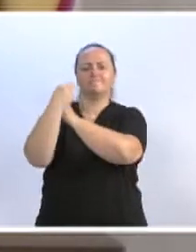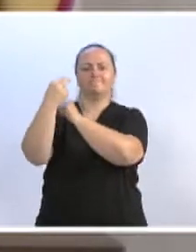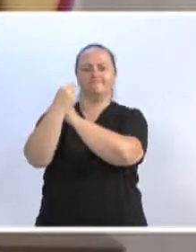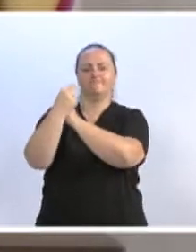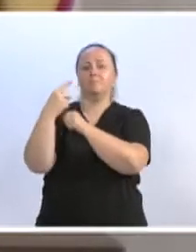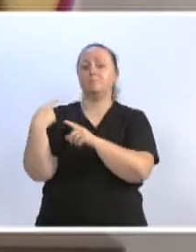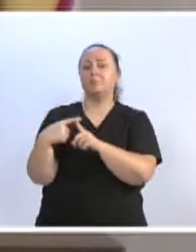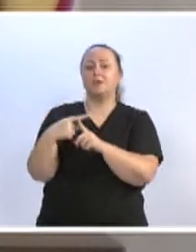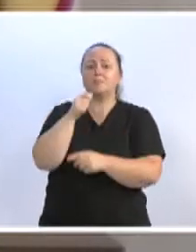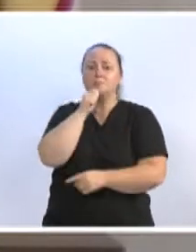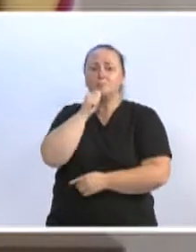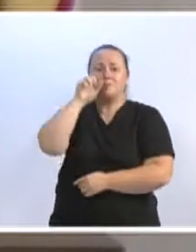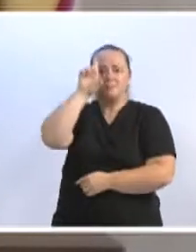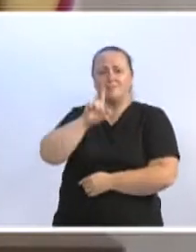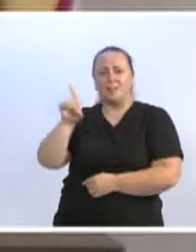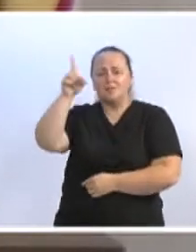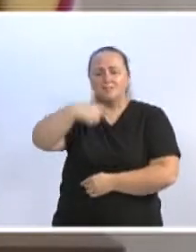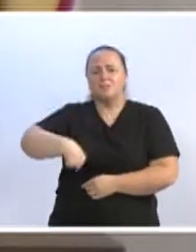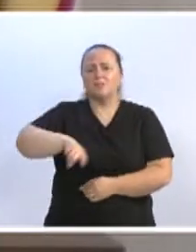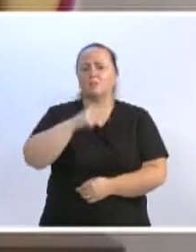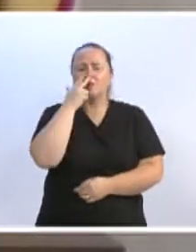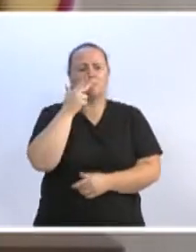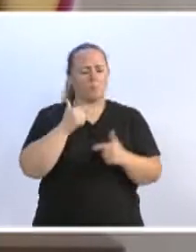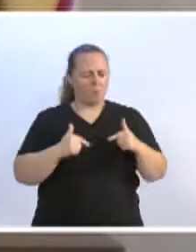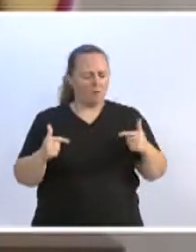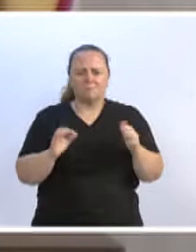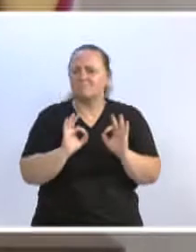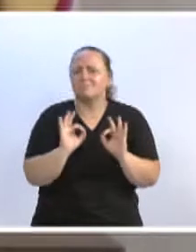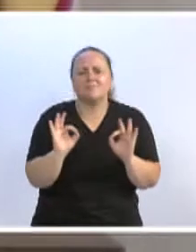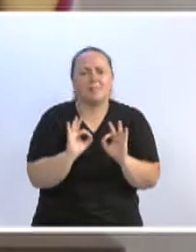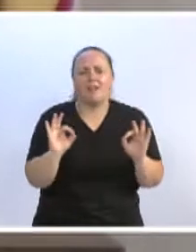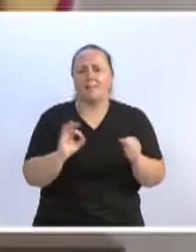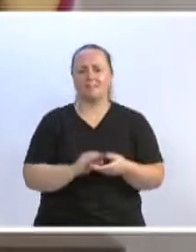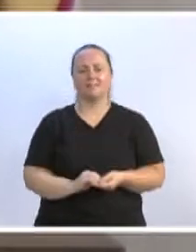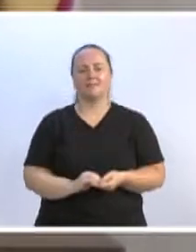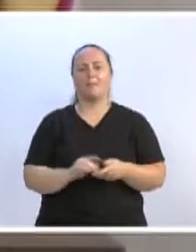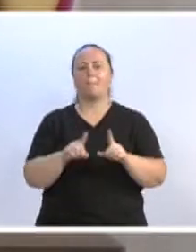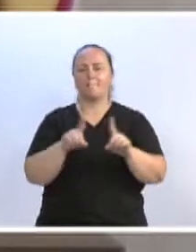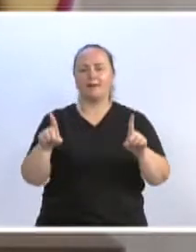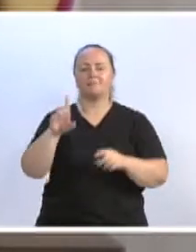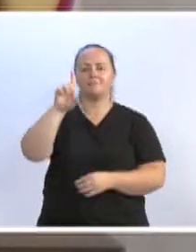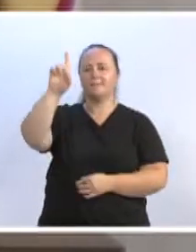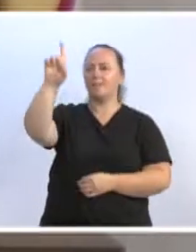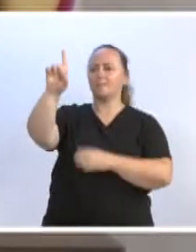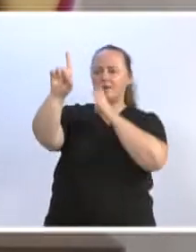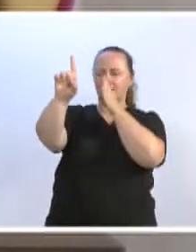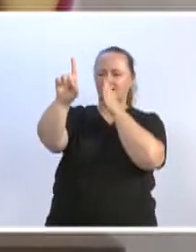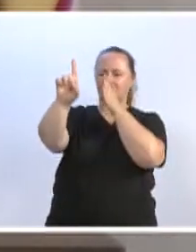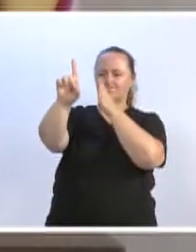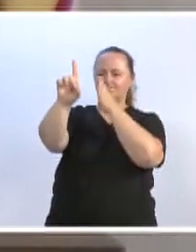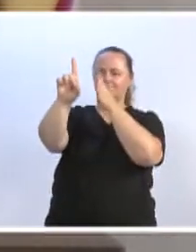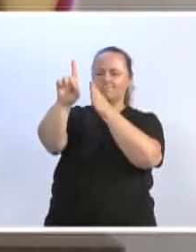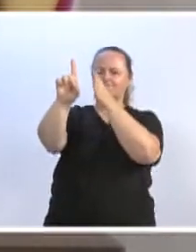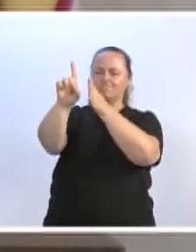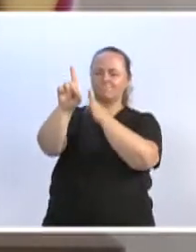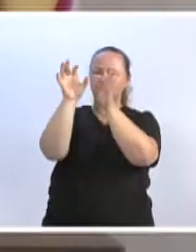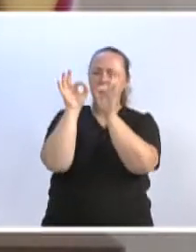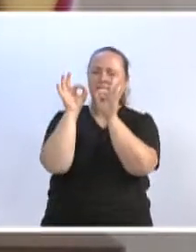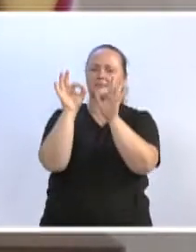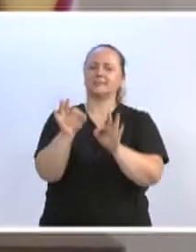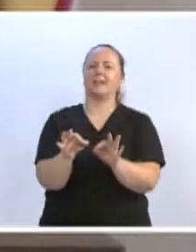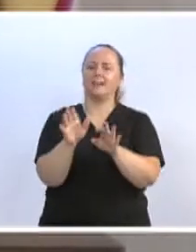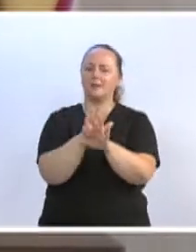nada. Feliz daquele que reconhece Deus como a sua bússola, feliz daquele que reconhece Deus como centro da sua